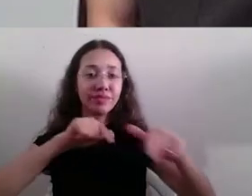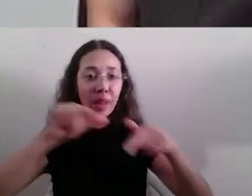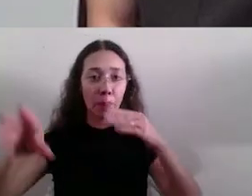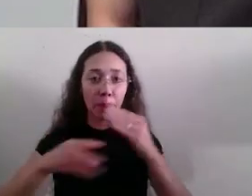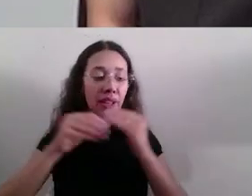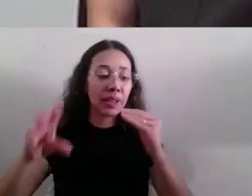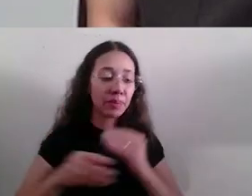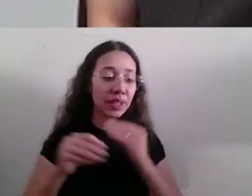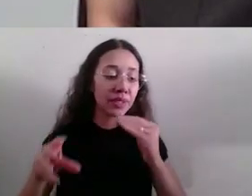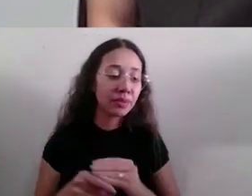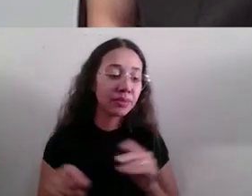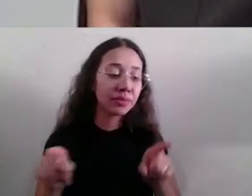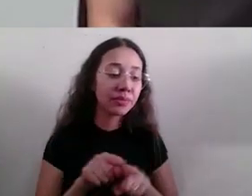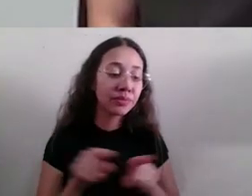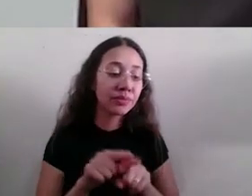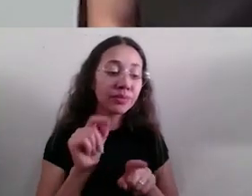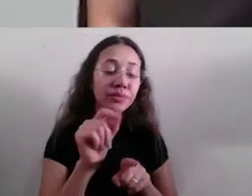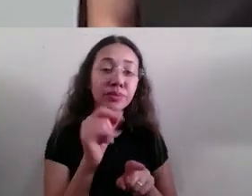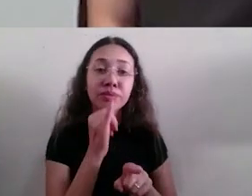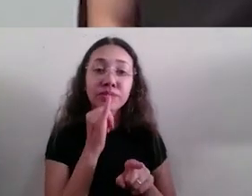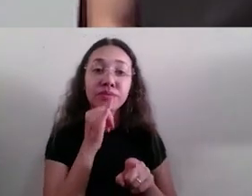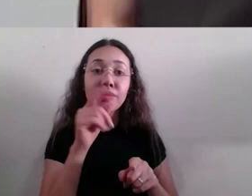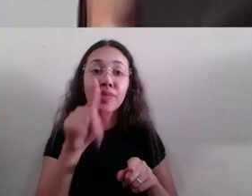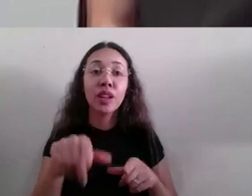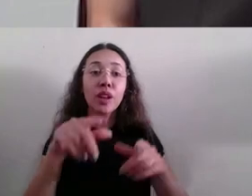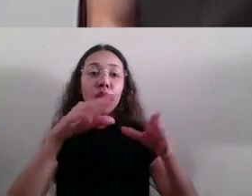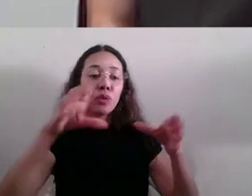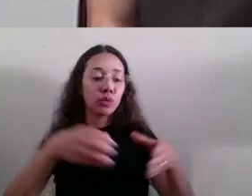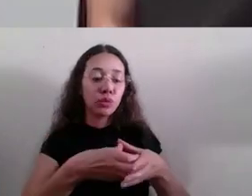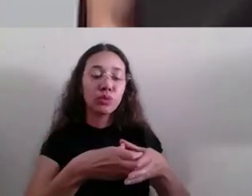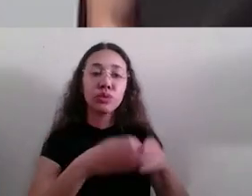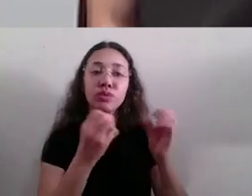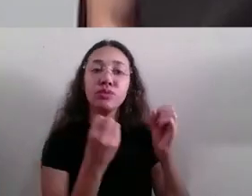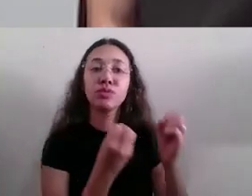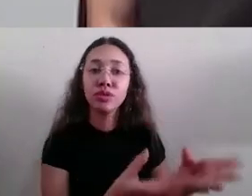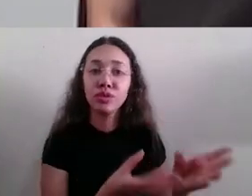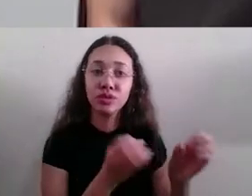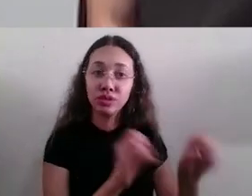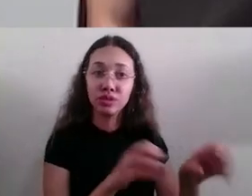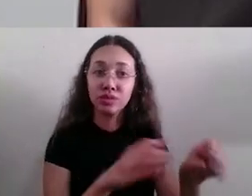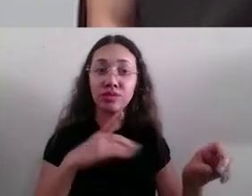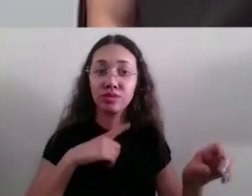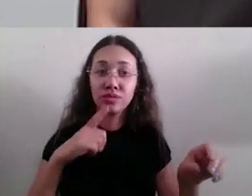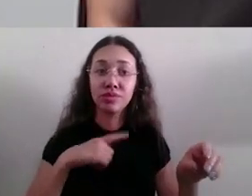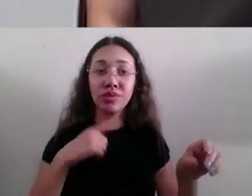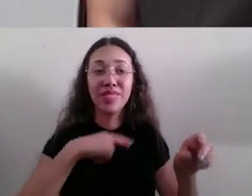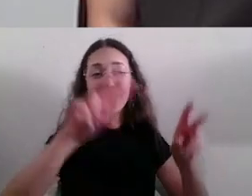de tudo, como o núcleo de instrução ele tinha uma matéria muito restrita, que era só benefícios